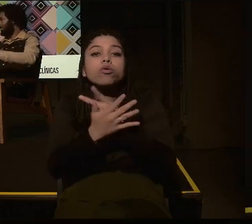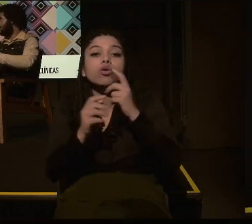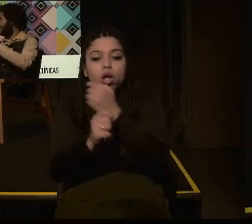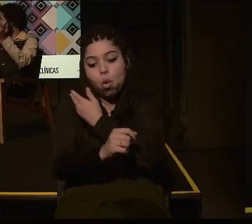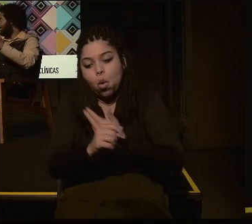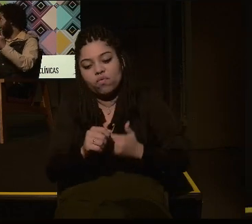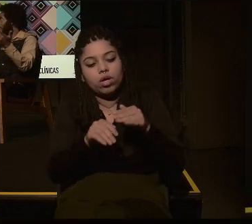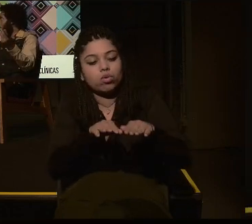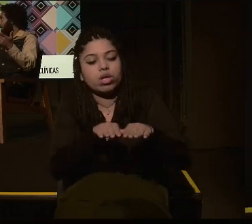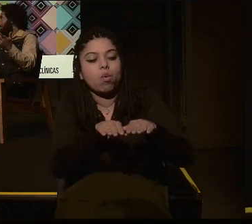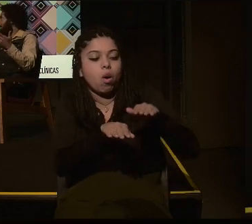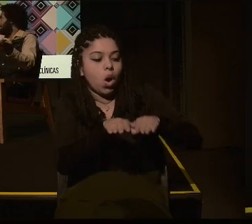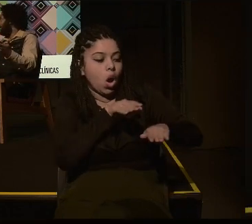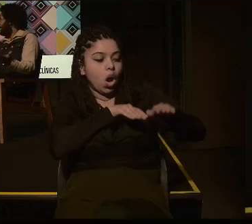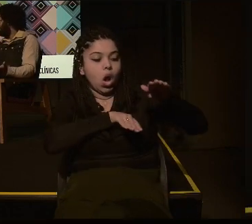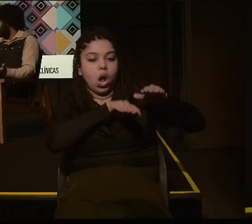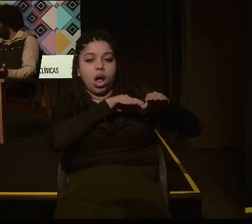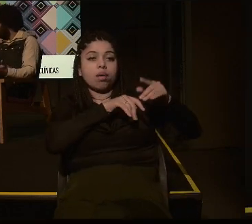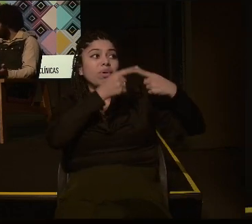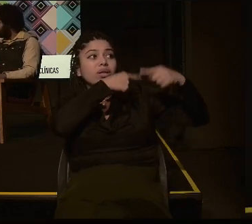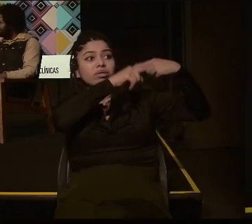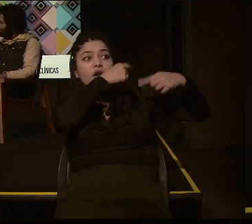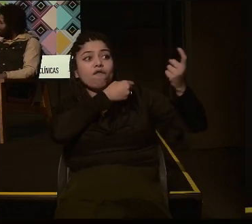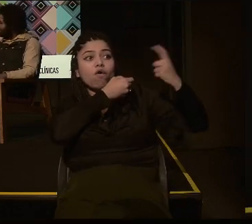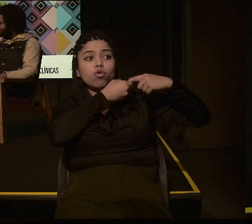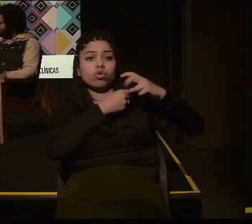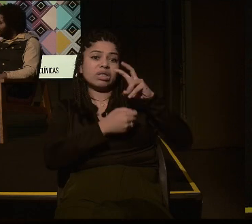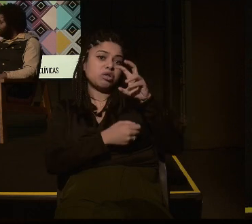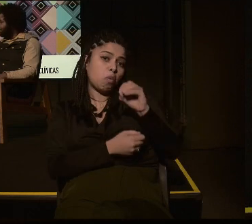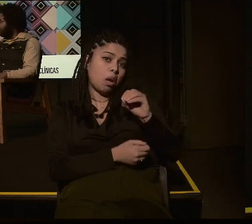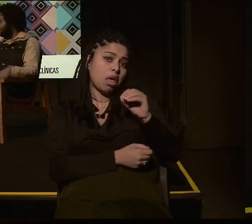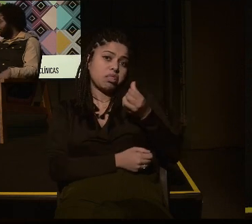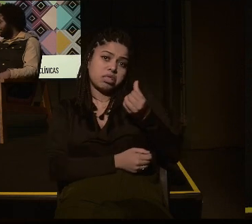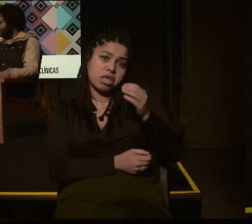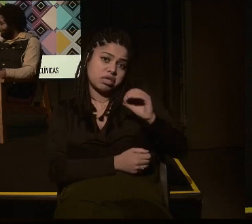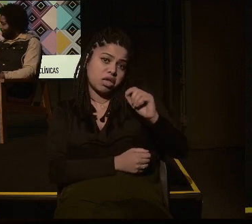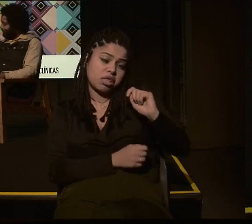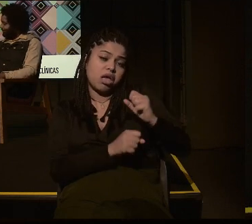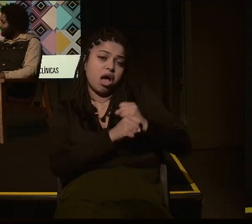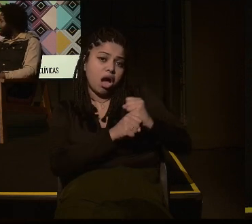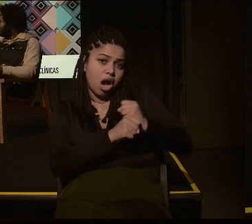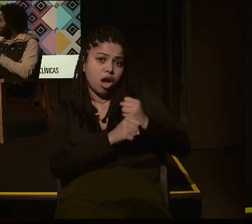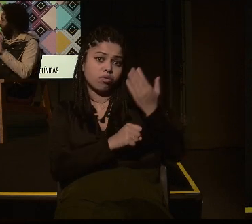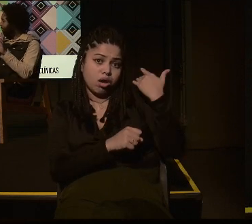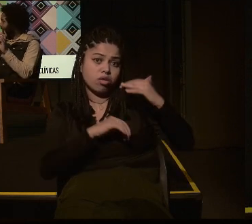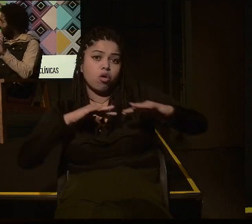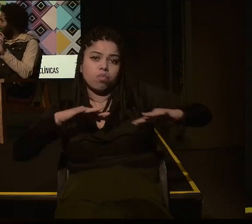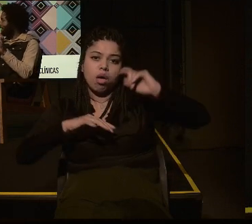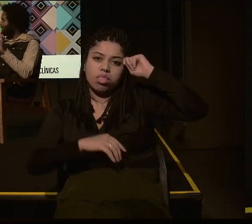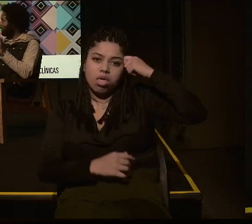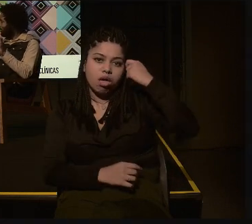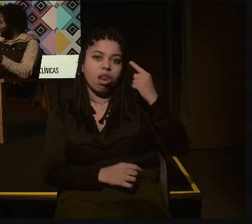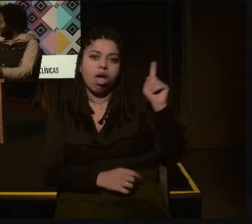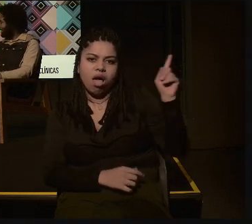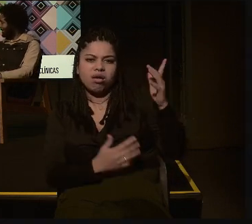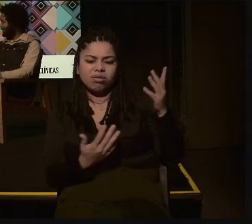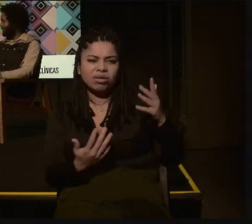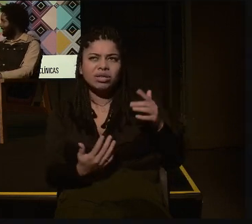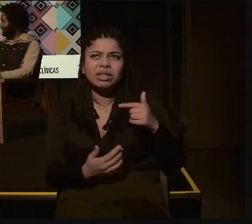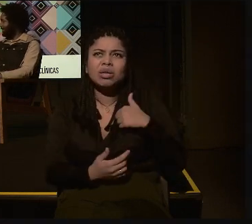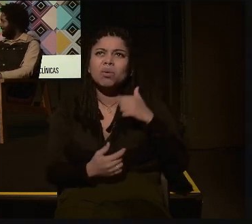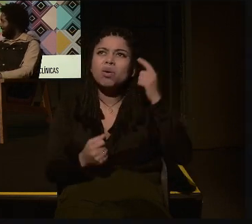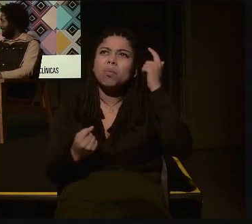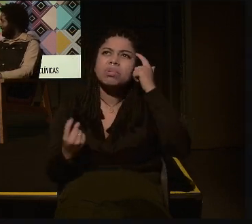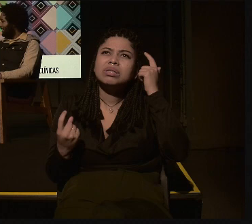uma conquista de 50, 60 anos, né, do movimento negro de lá. Enfim, eu fiquei pensando um pouco